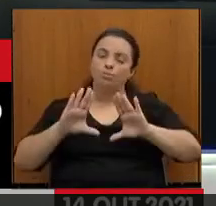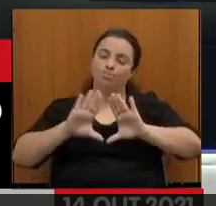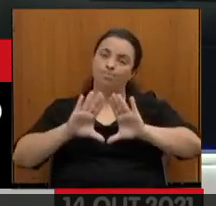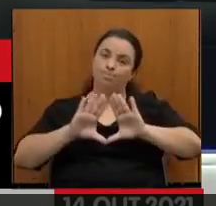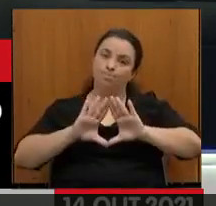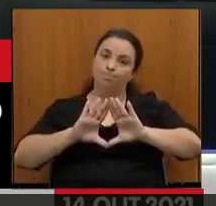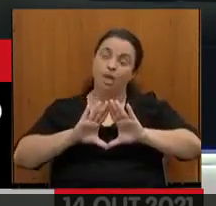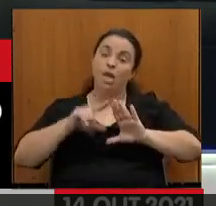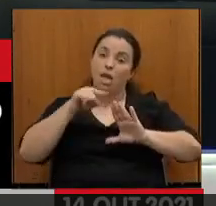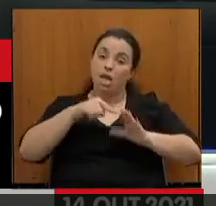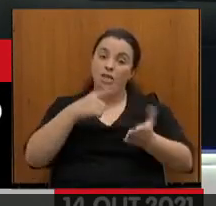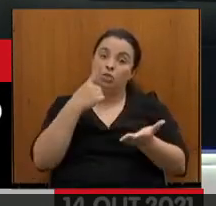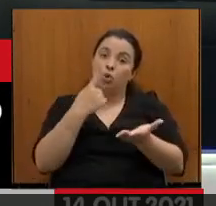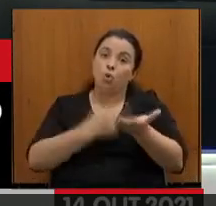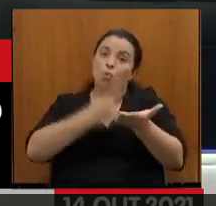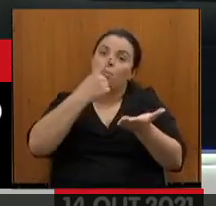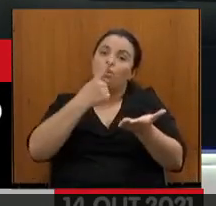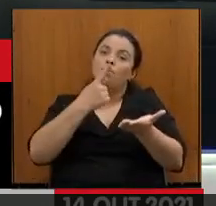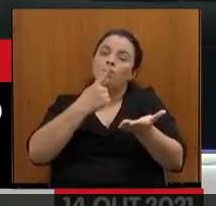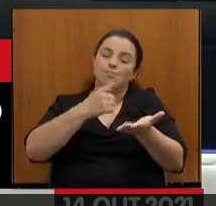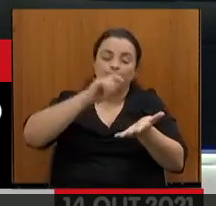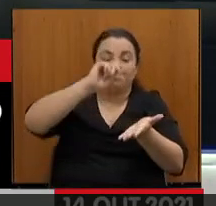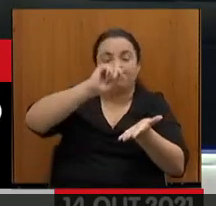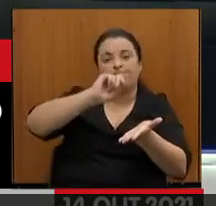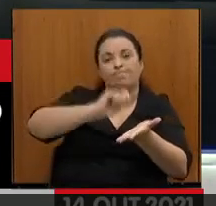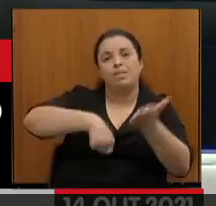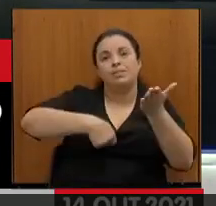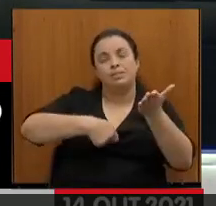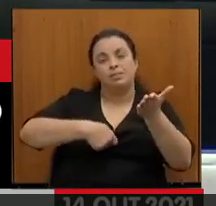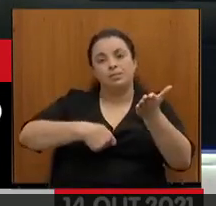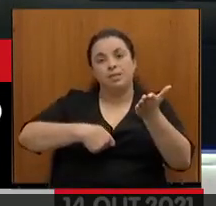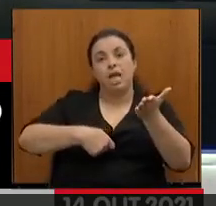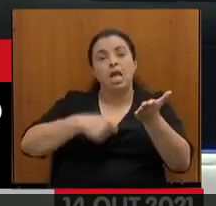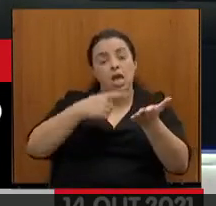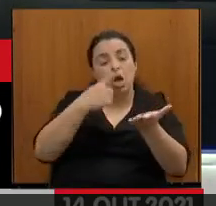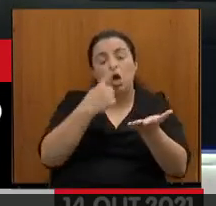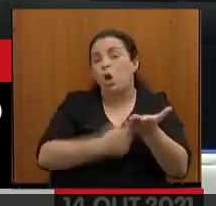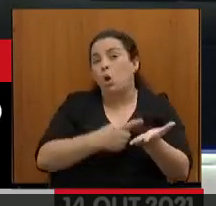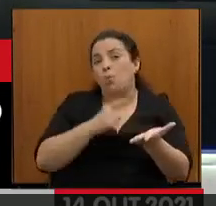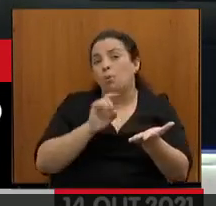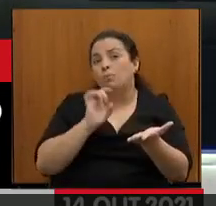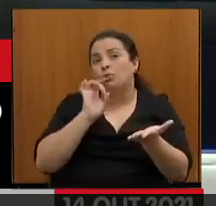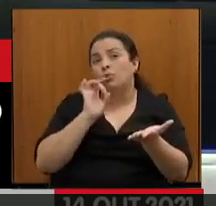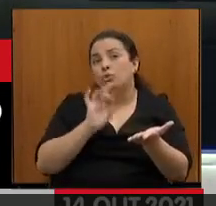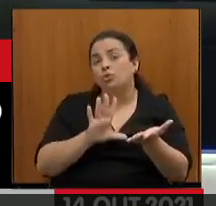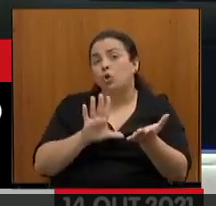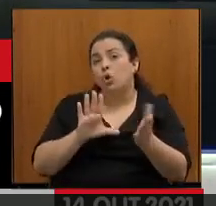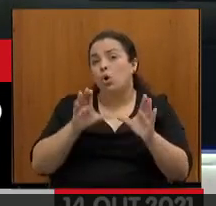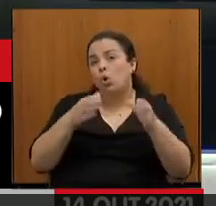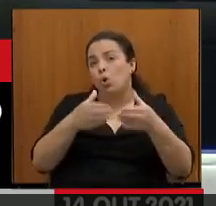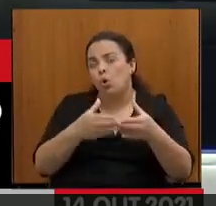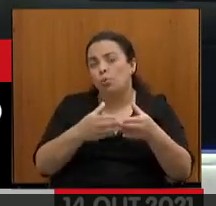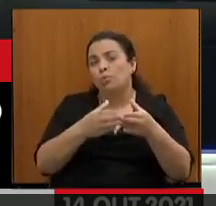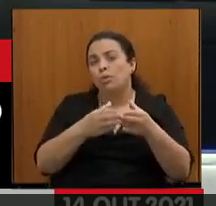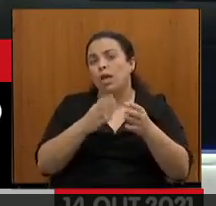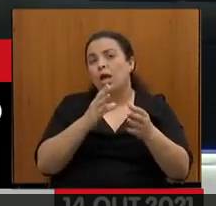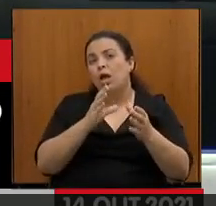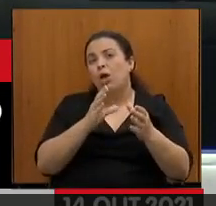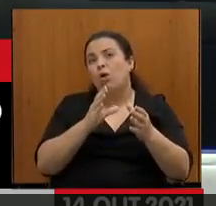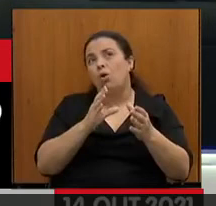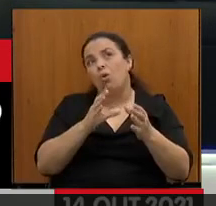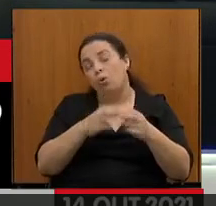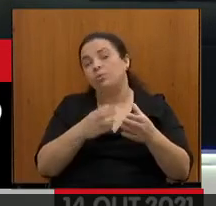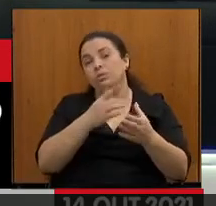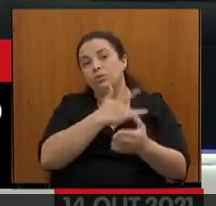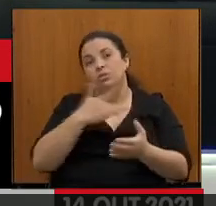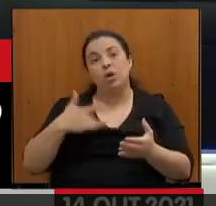compromisso com não só a presidência da Comissão de Saúde, mas também de Direitos das